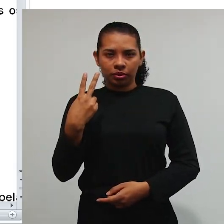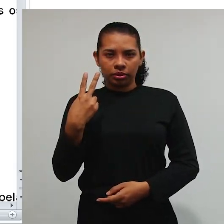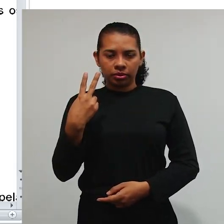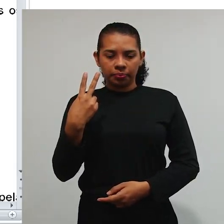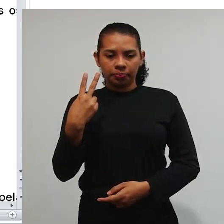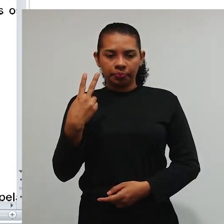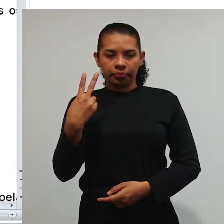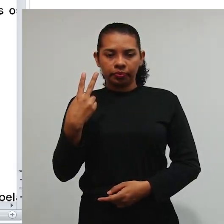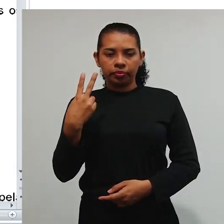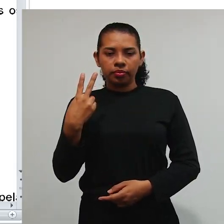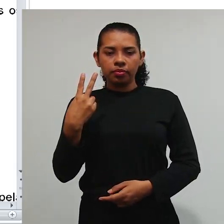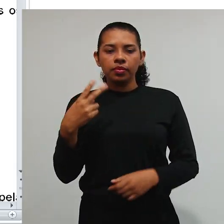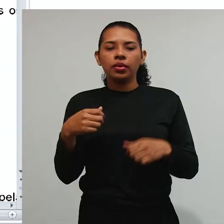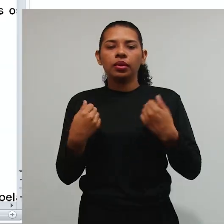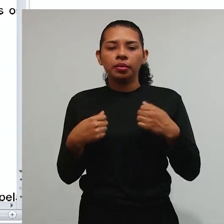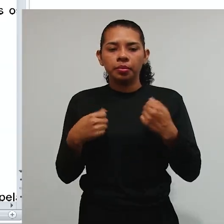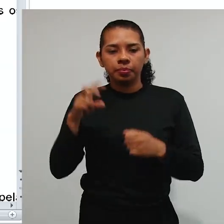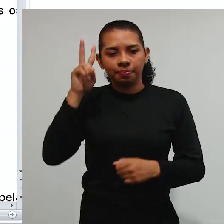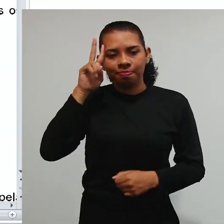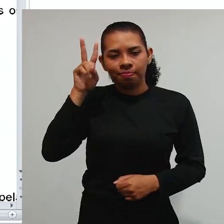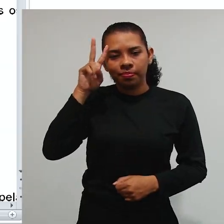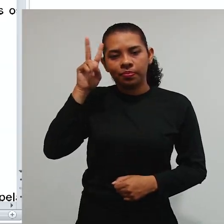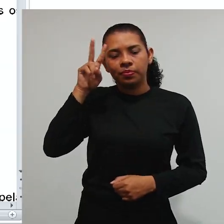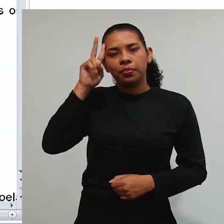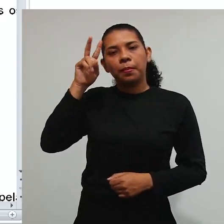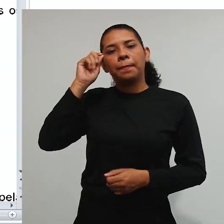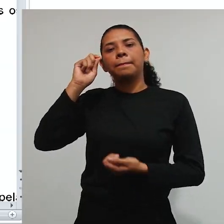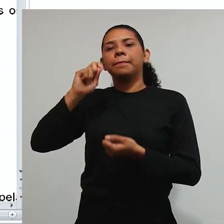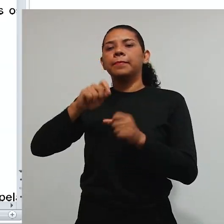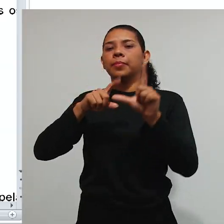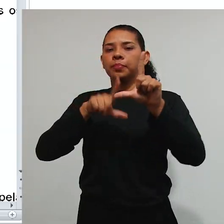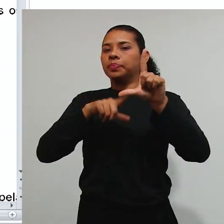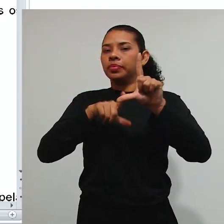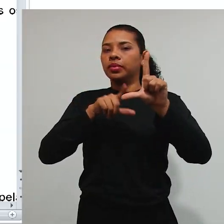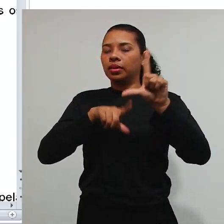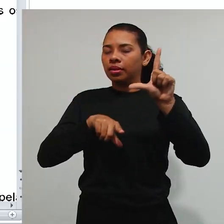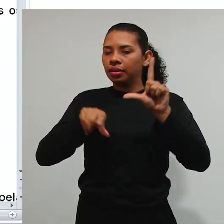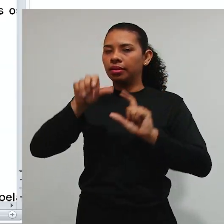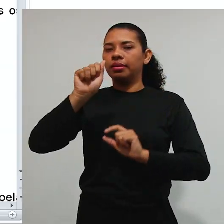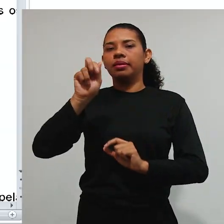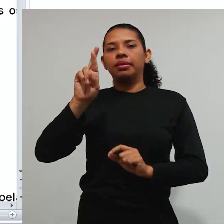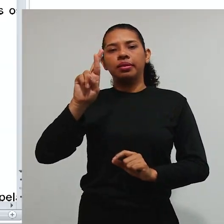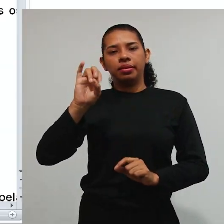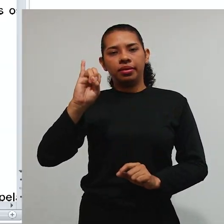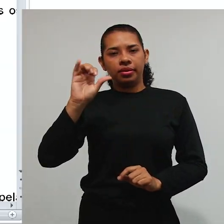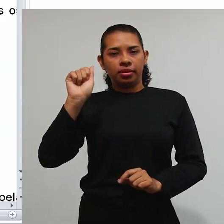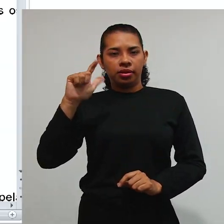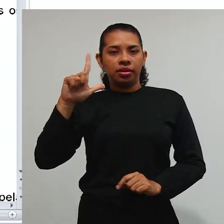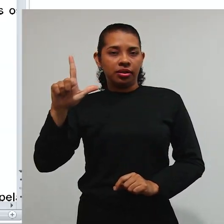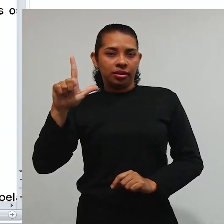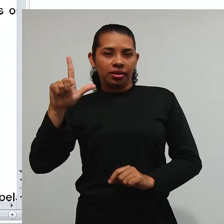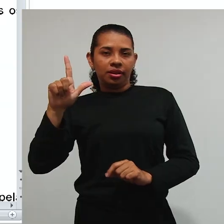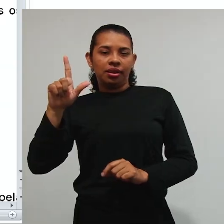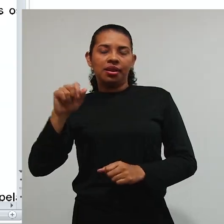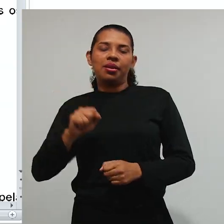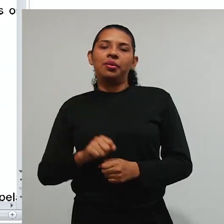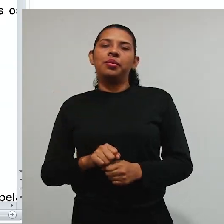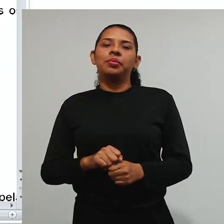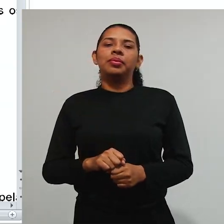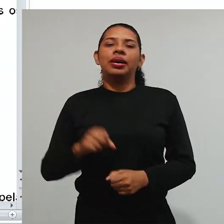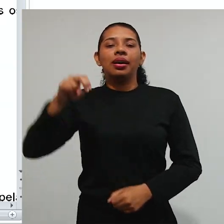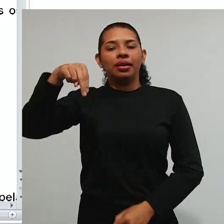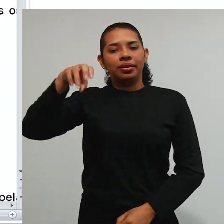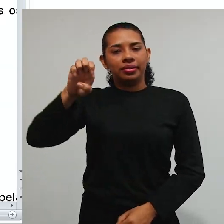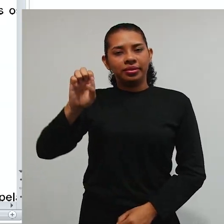acontece? Arial, tamanho 12, tudo em maiúscula, negrito, alinhamento à